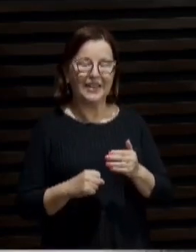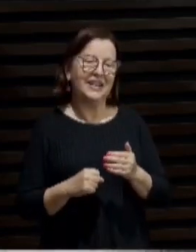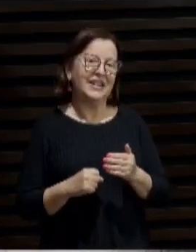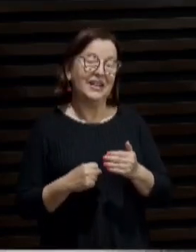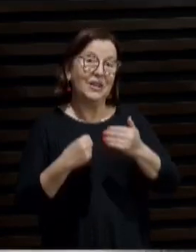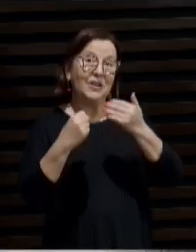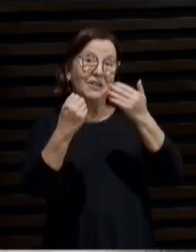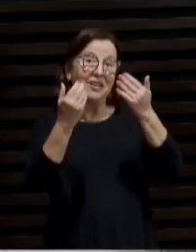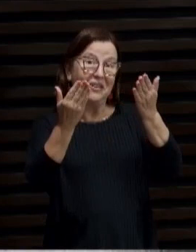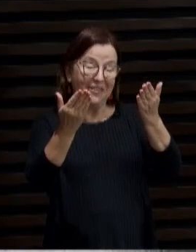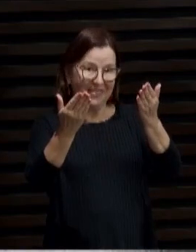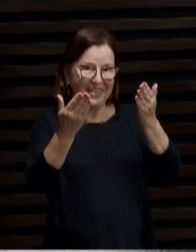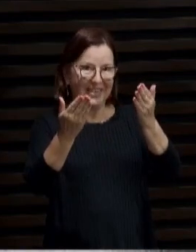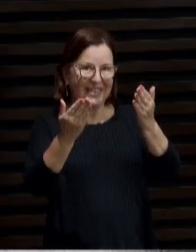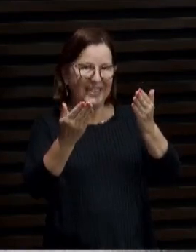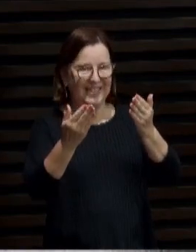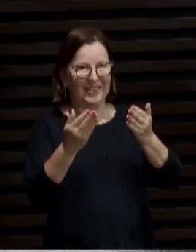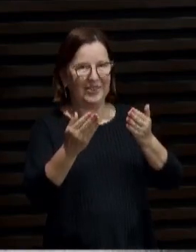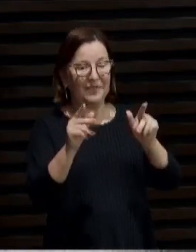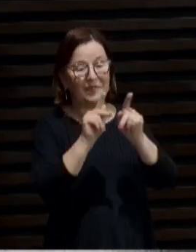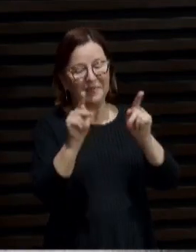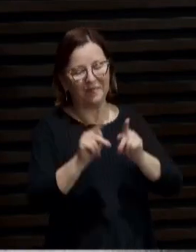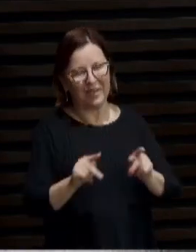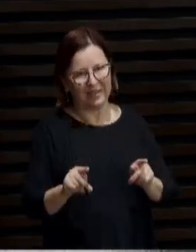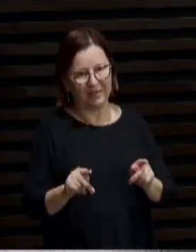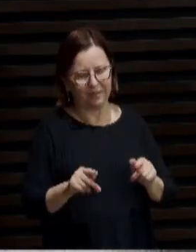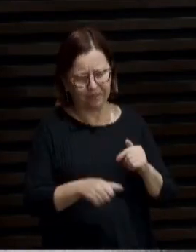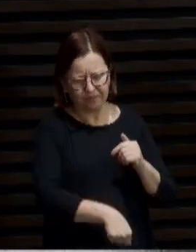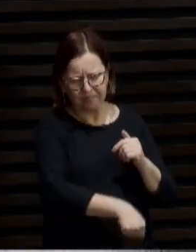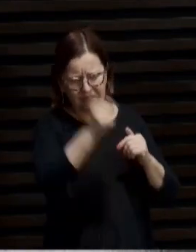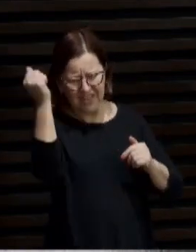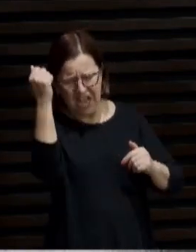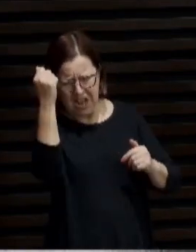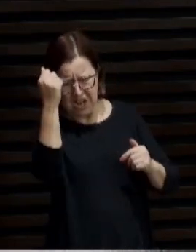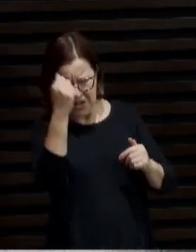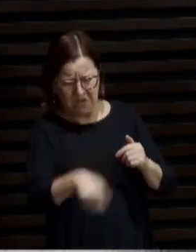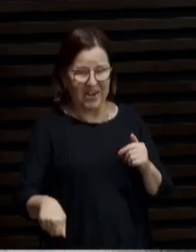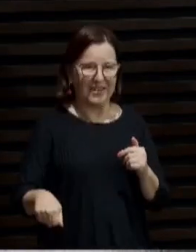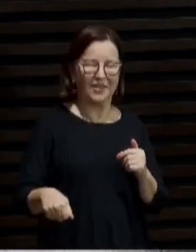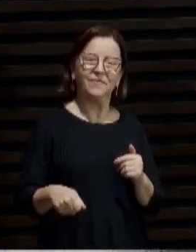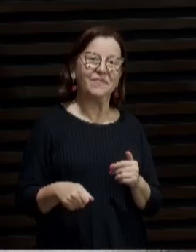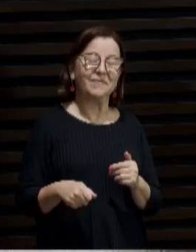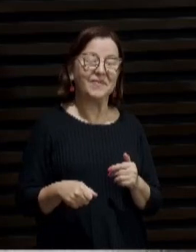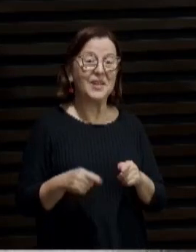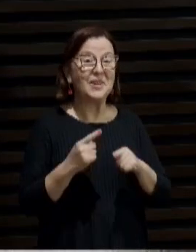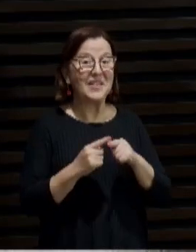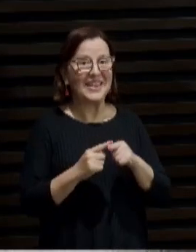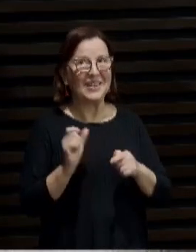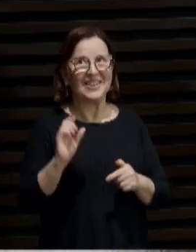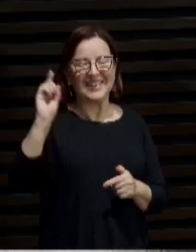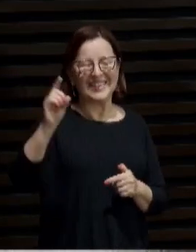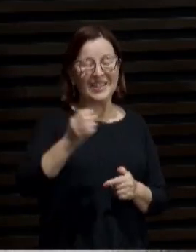A espada, ela vem e corta, ela vai fundo, vamos lá, porque a palavra de Deus é viva e eficaz e mais cortante